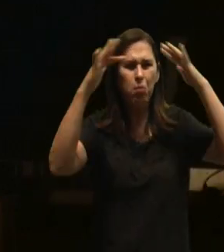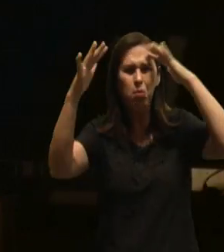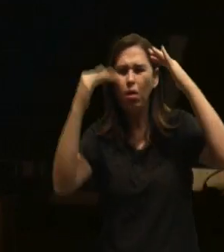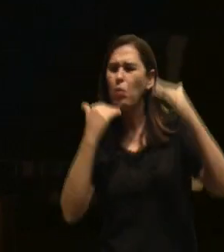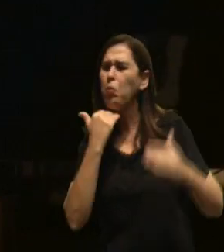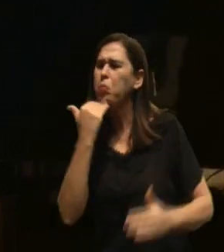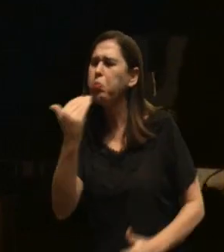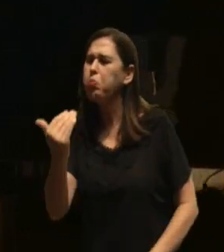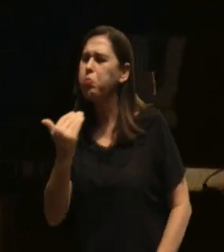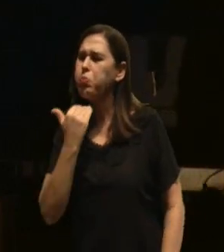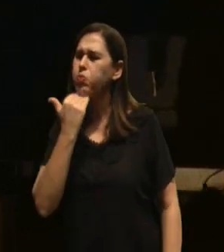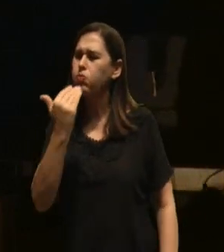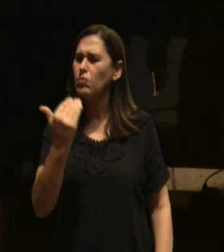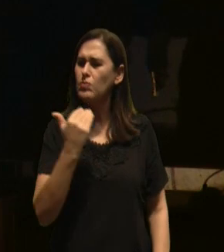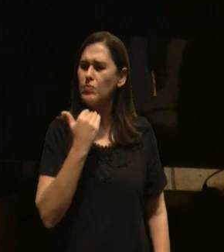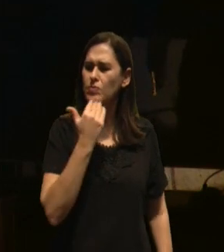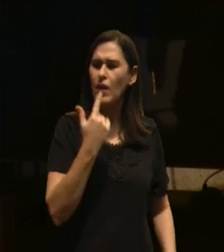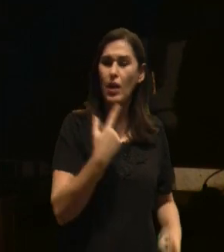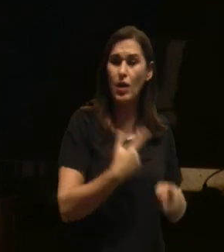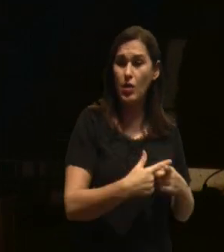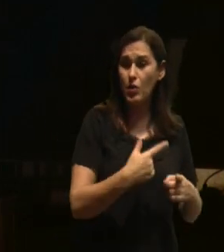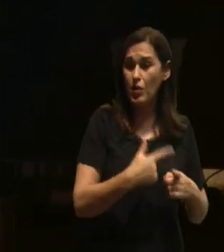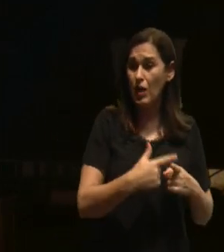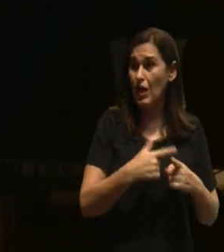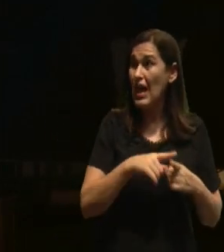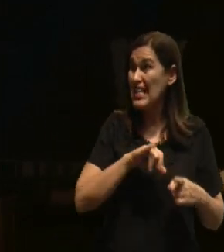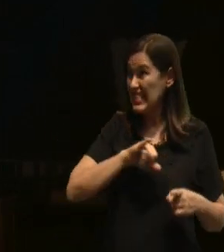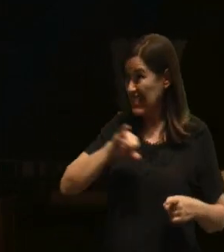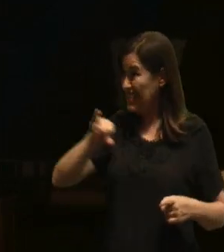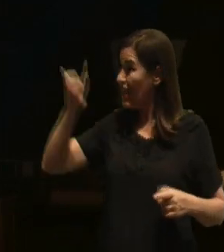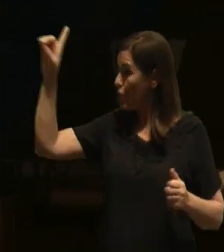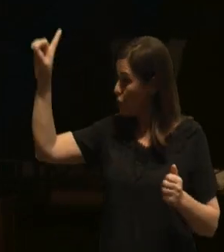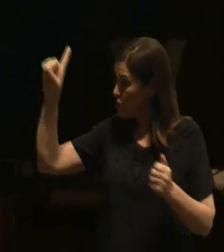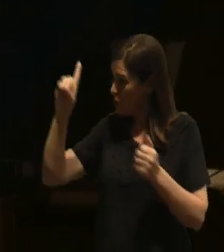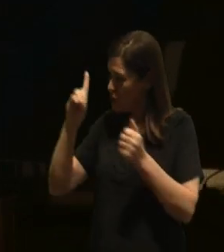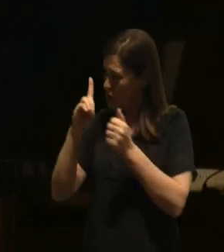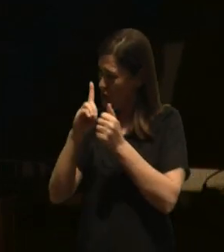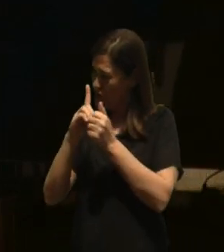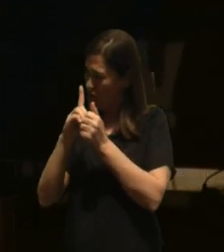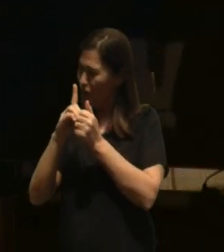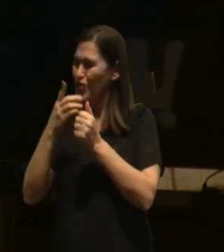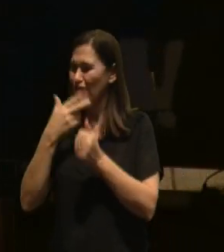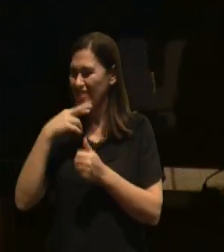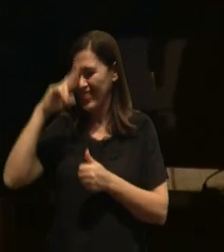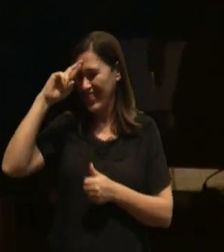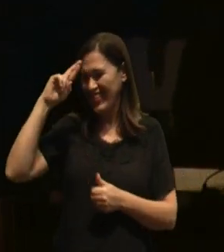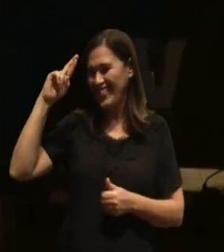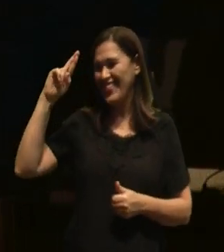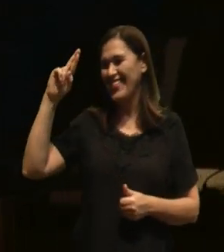vão. Pois quem vive ao teu lado, Senhor,